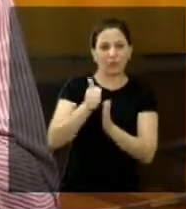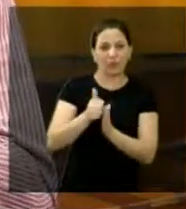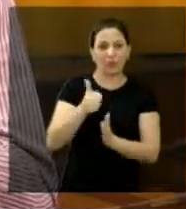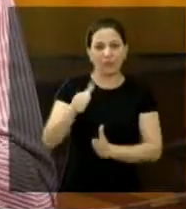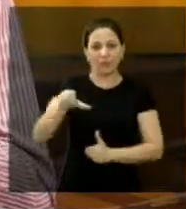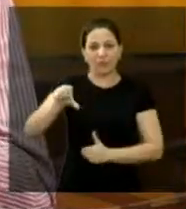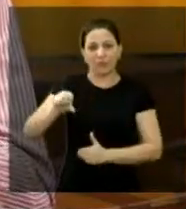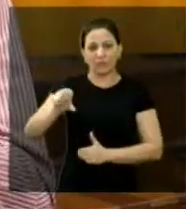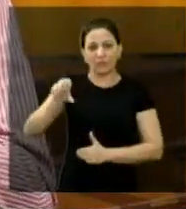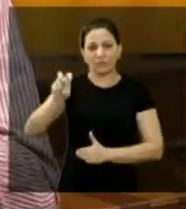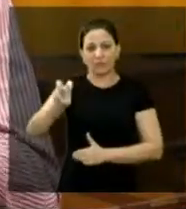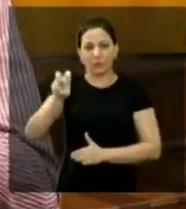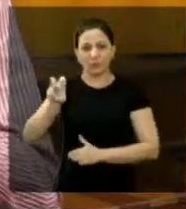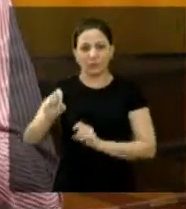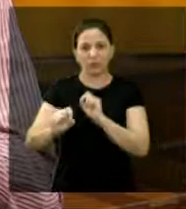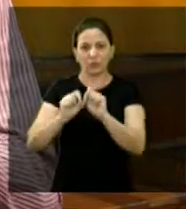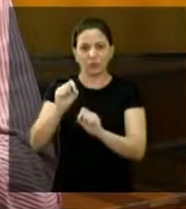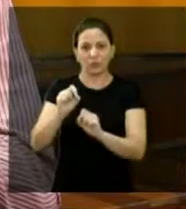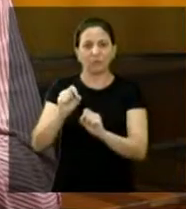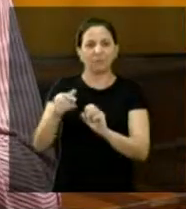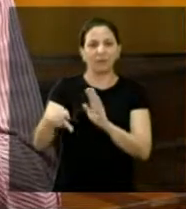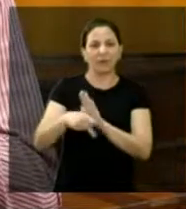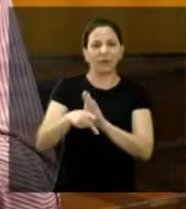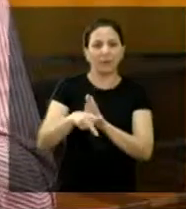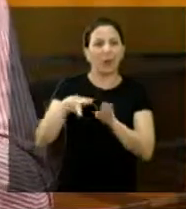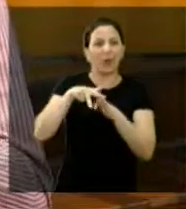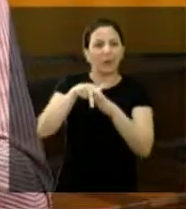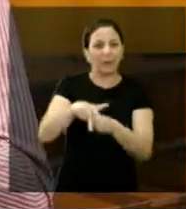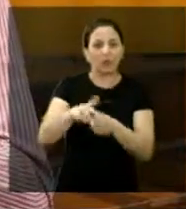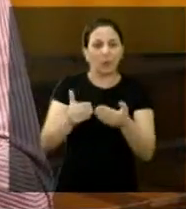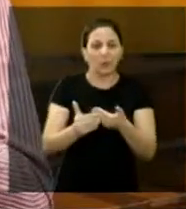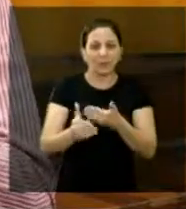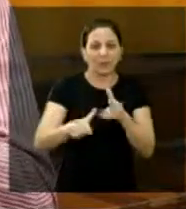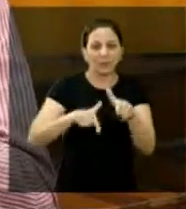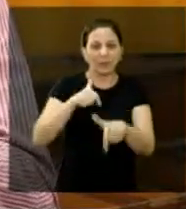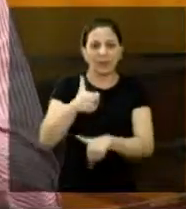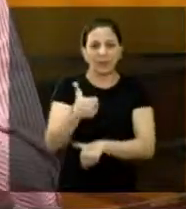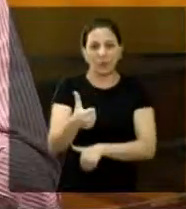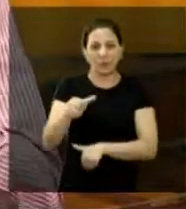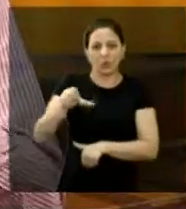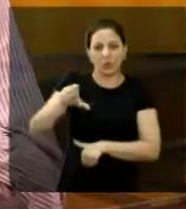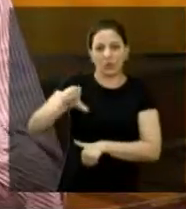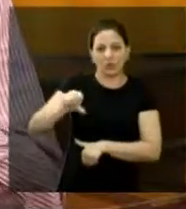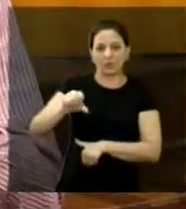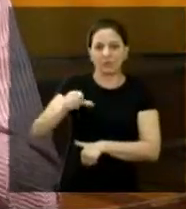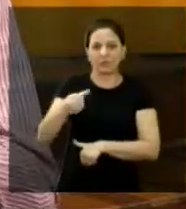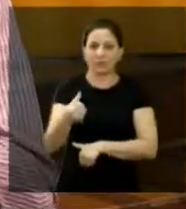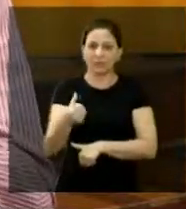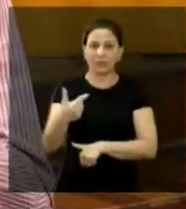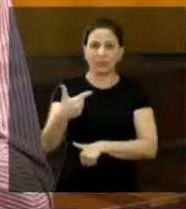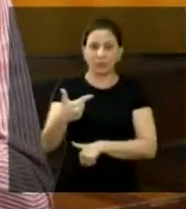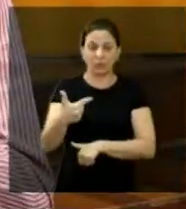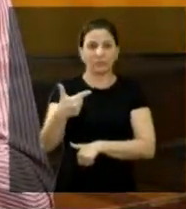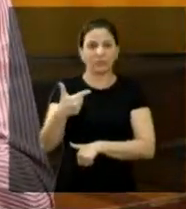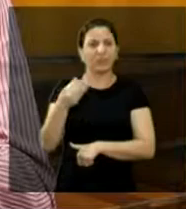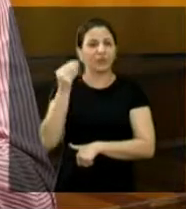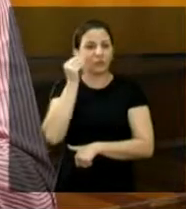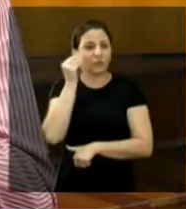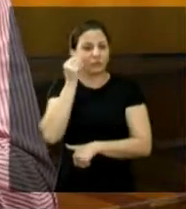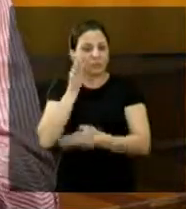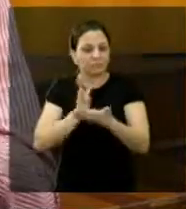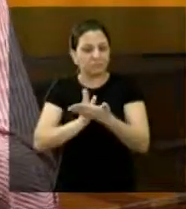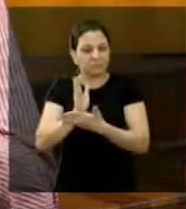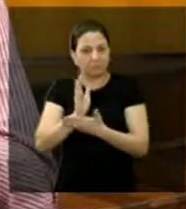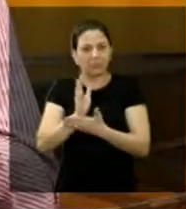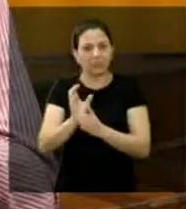rádio, comecei lá na PRJ8 em Barretos em 62, né? Quando eu fiz o teste, passei aquela coisa toda.